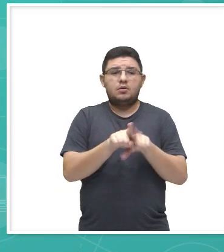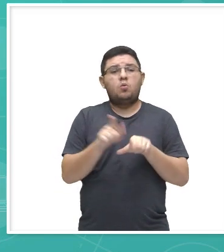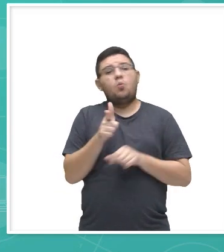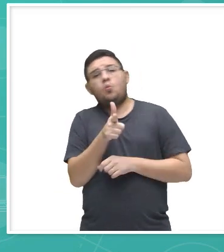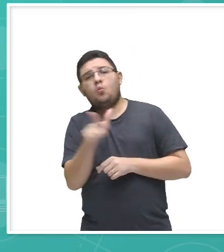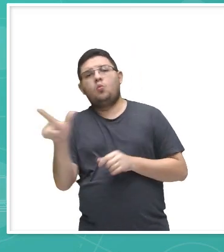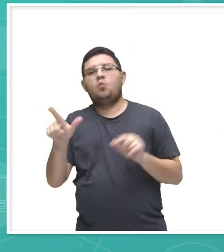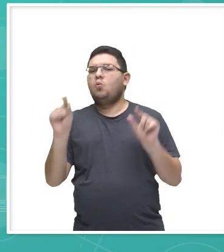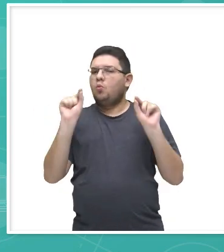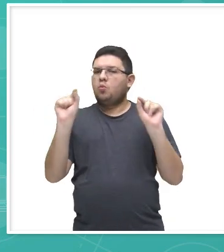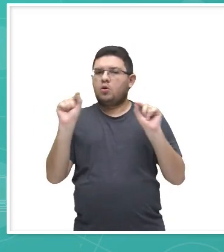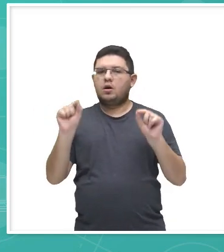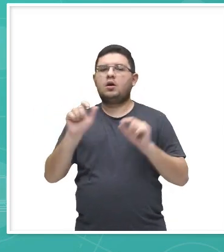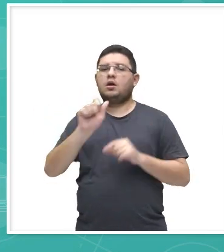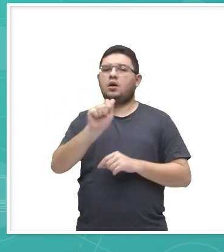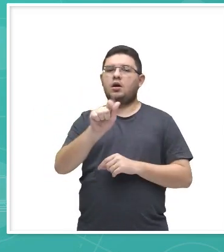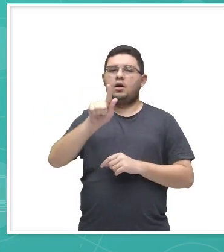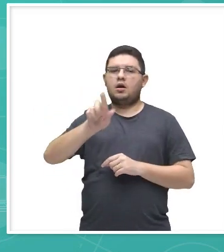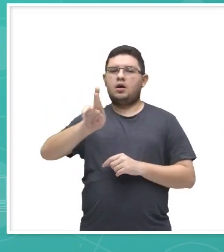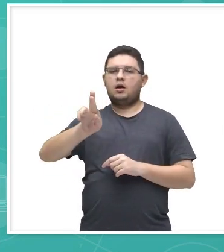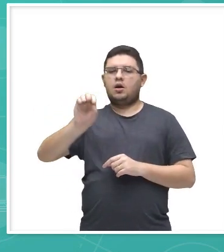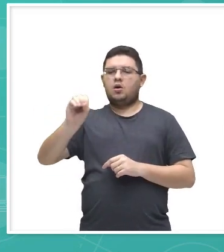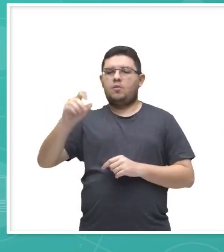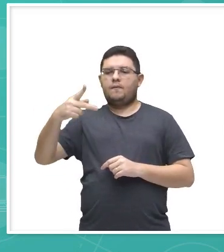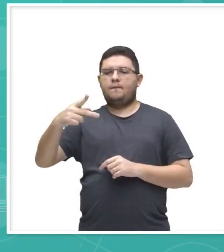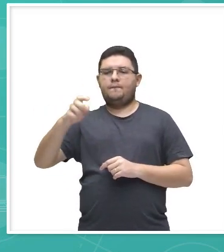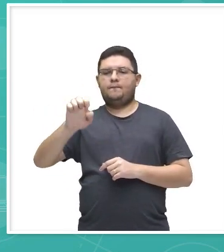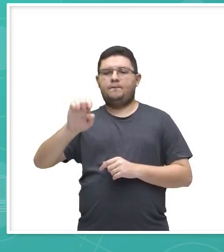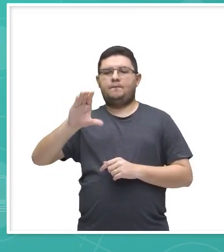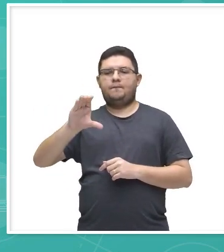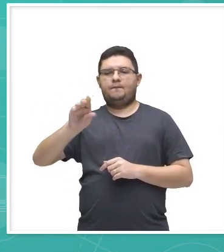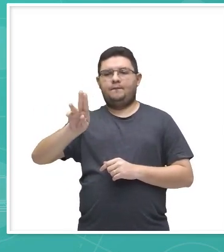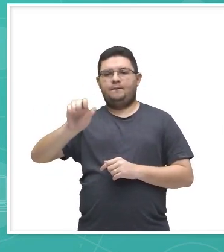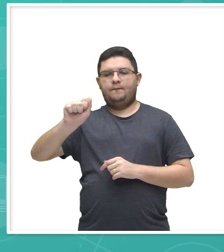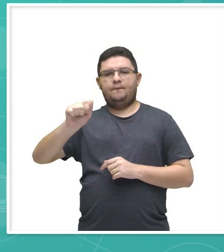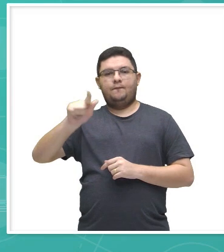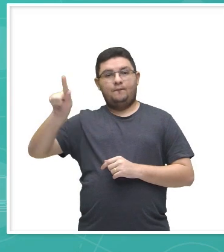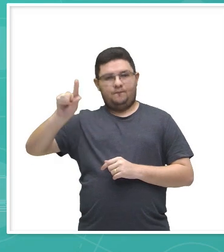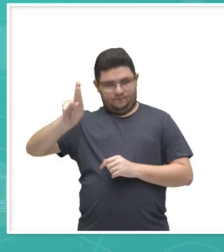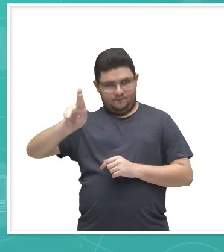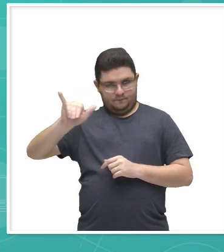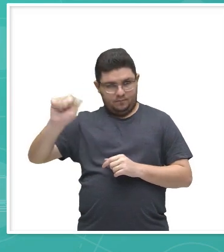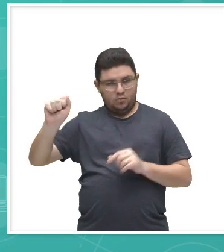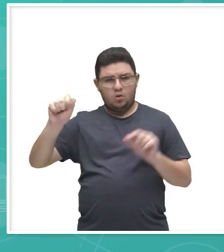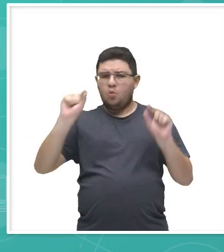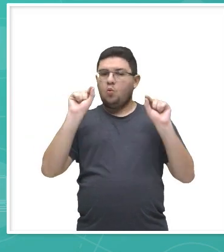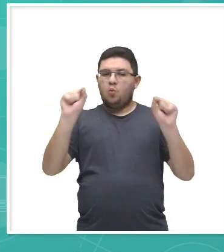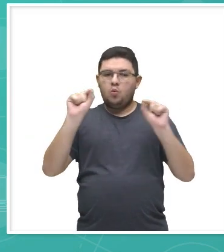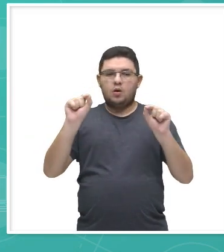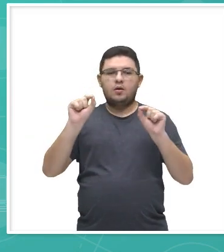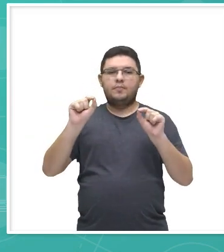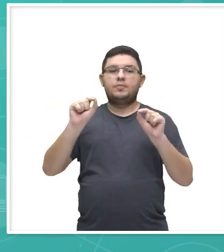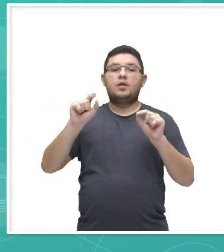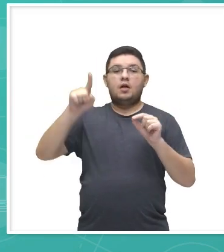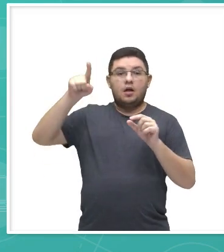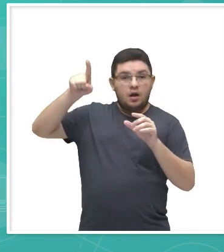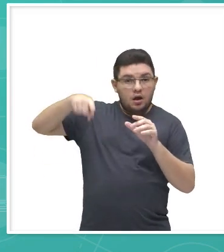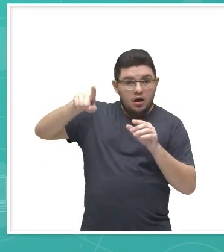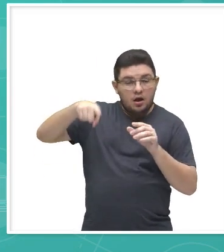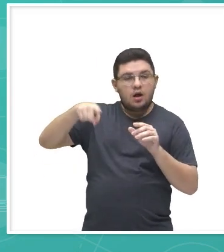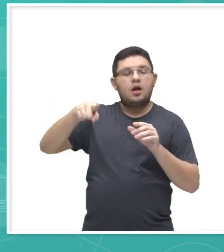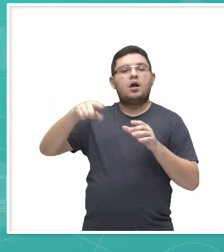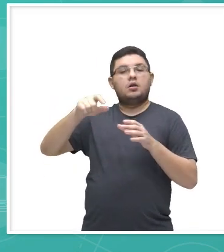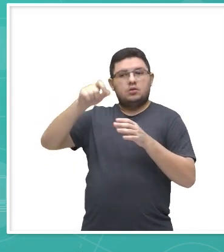aí para designar de forma agrupada, como a gente viu lá no início, né? Eu falei para vocês, tanto a atividade